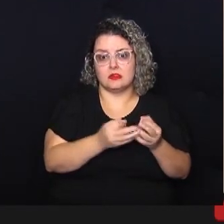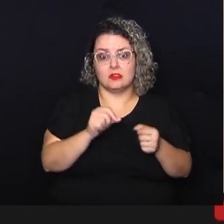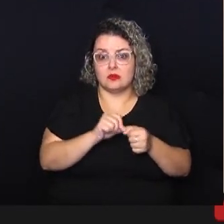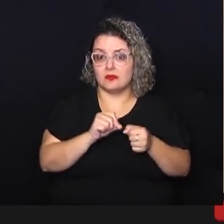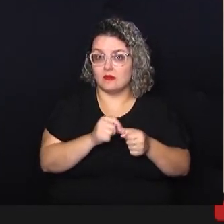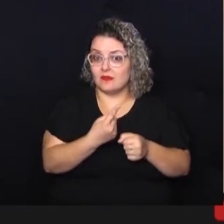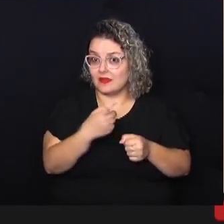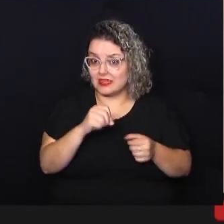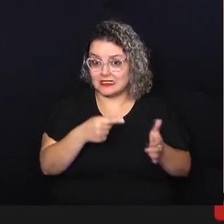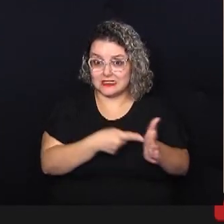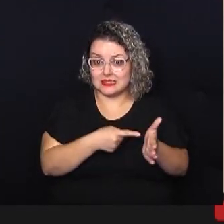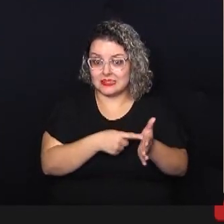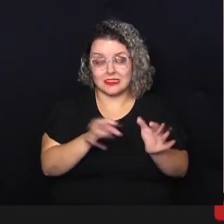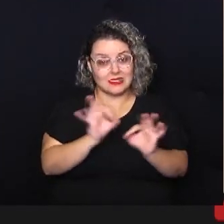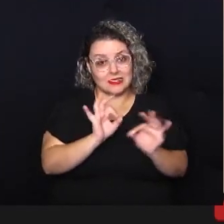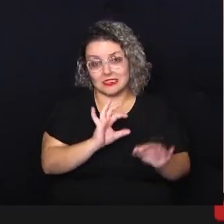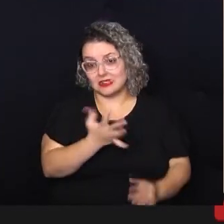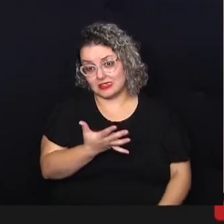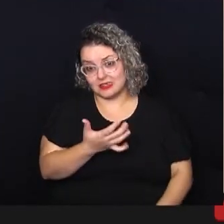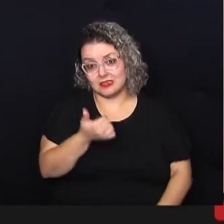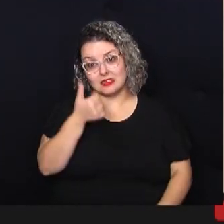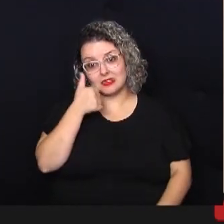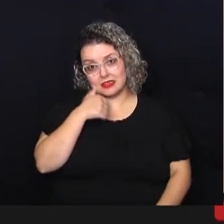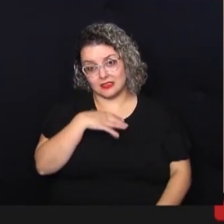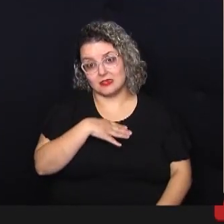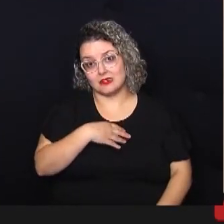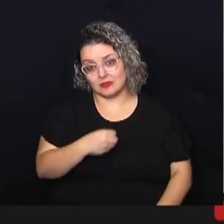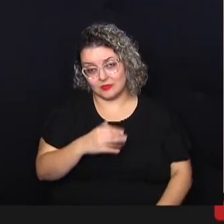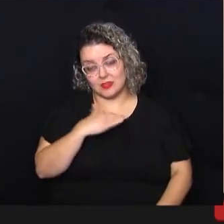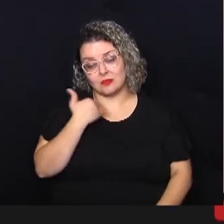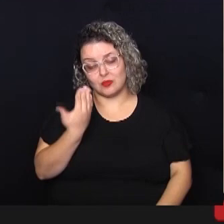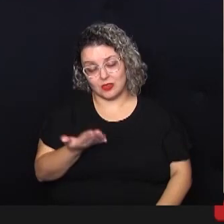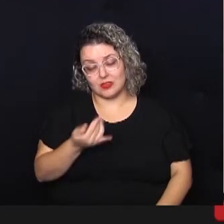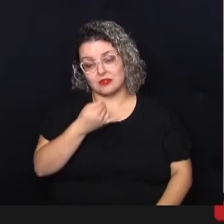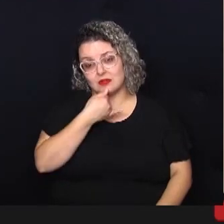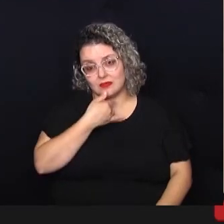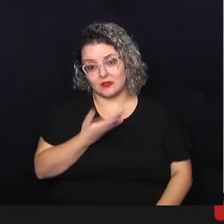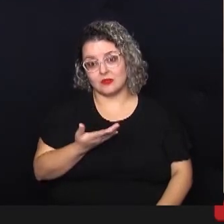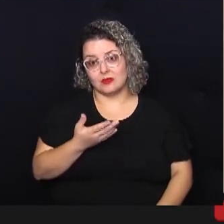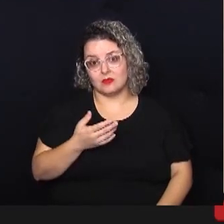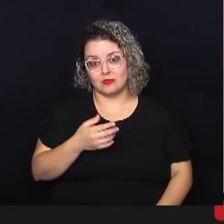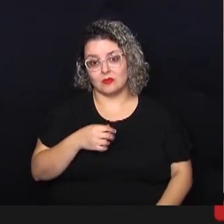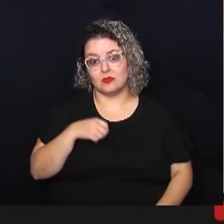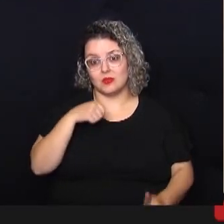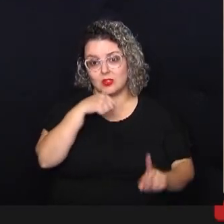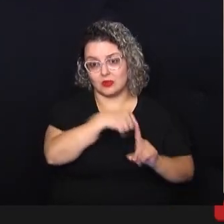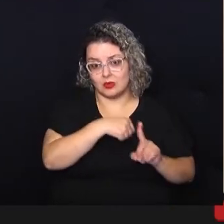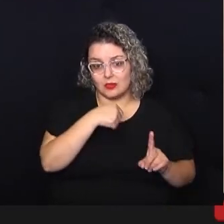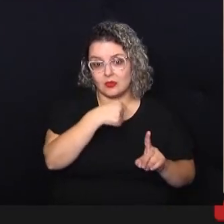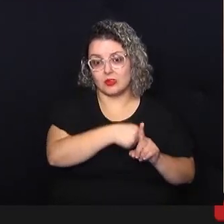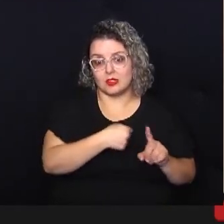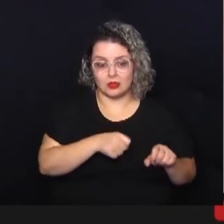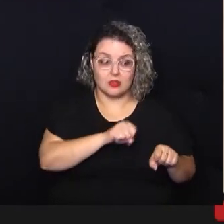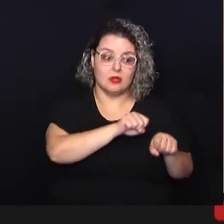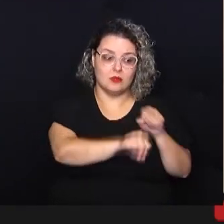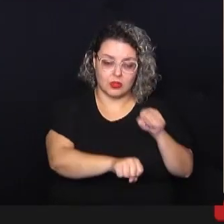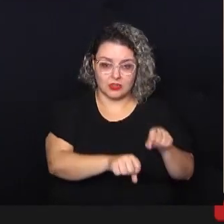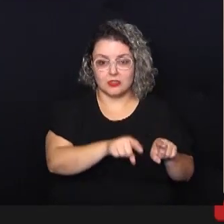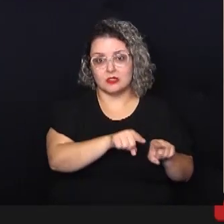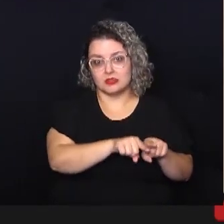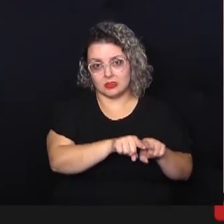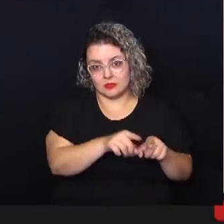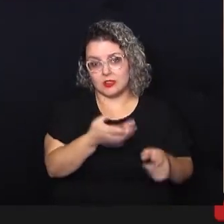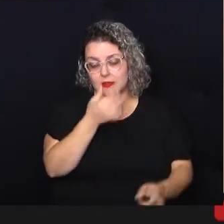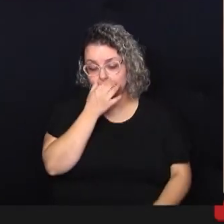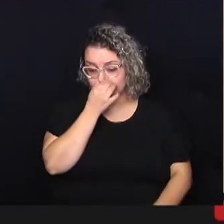denúncias e nada aconteceu e a menina acabou indo a óbito por agressão, né? Agressão sexual e agressão física, né?